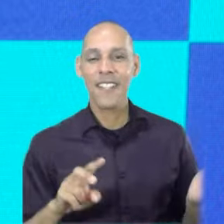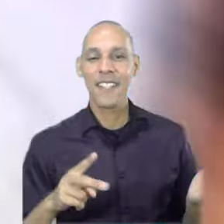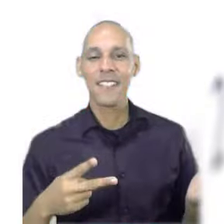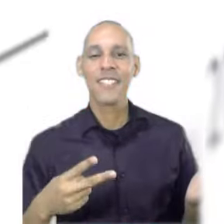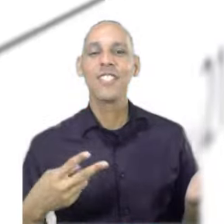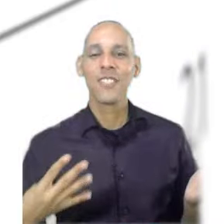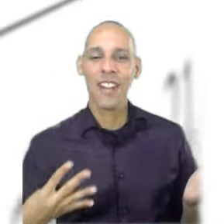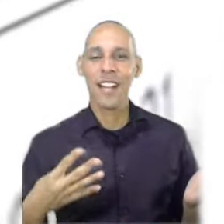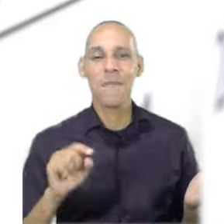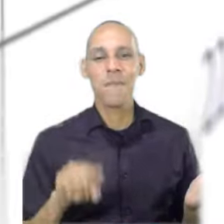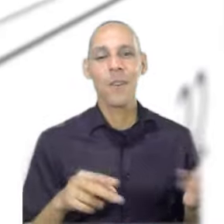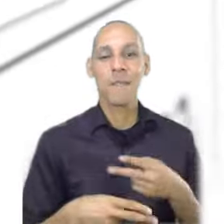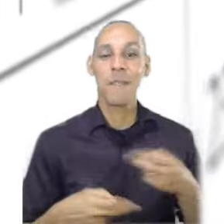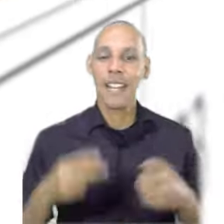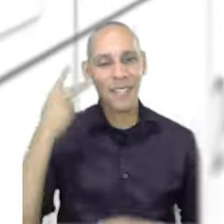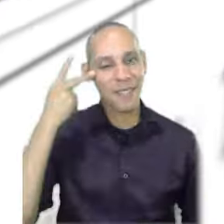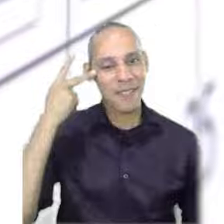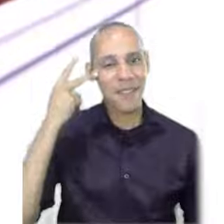fe24.sebraesp.com.br.